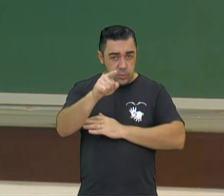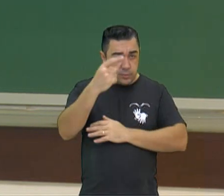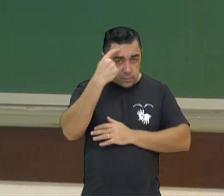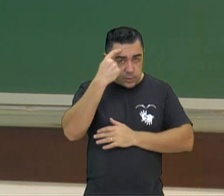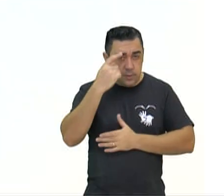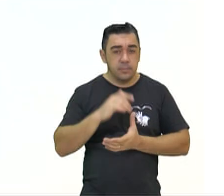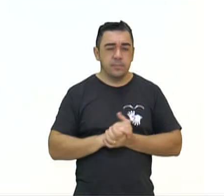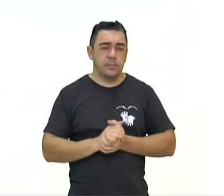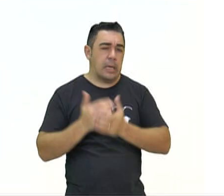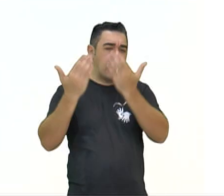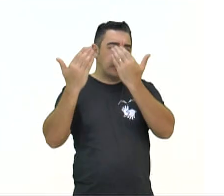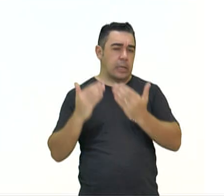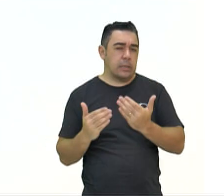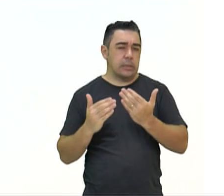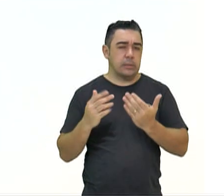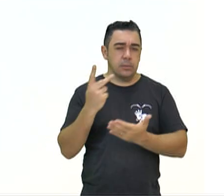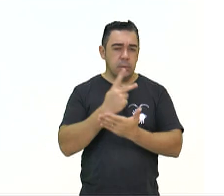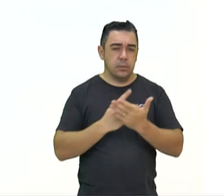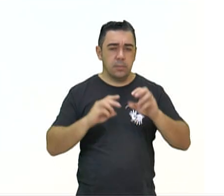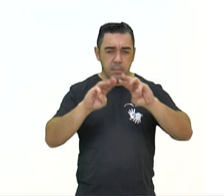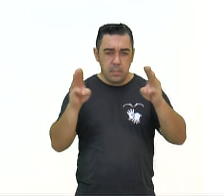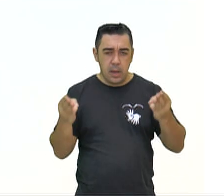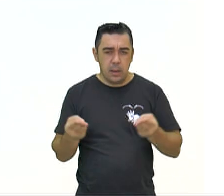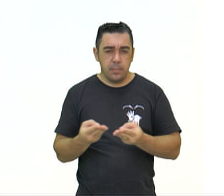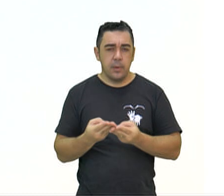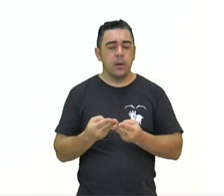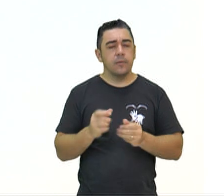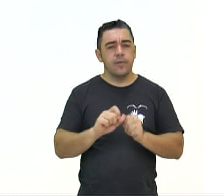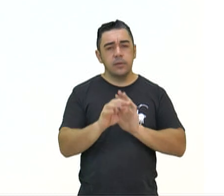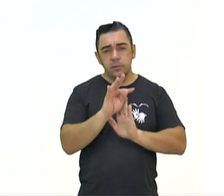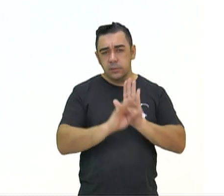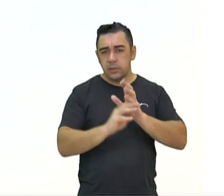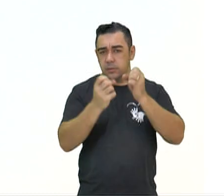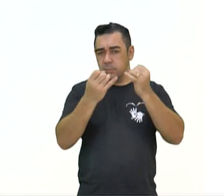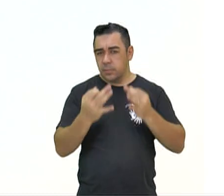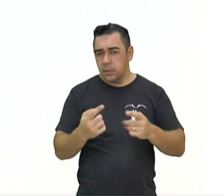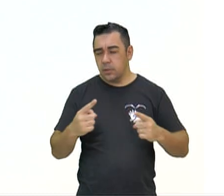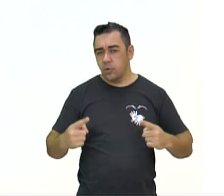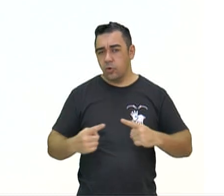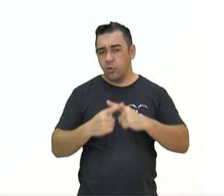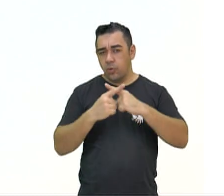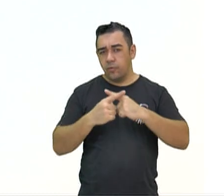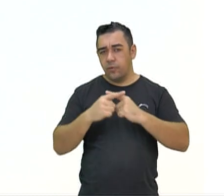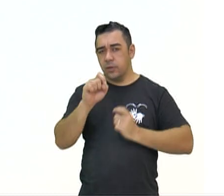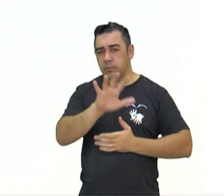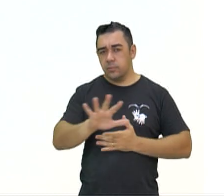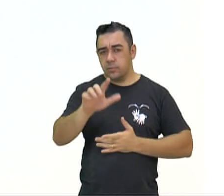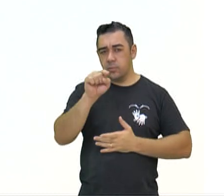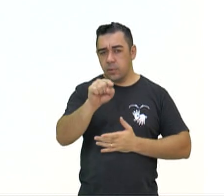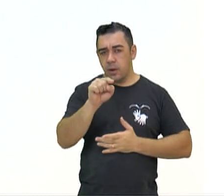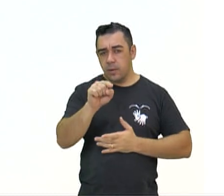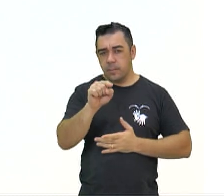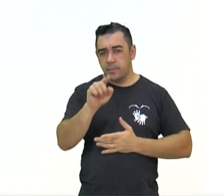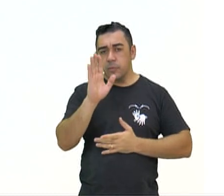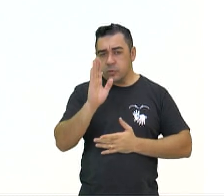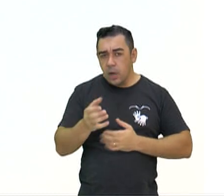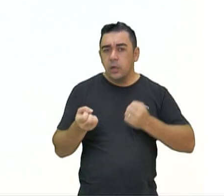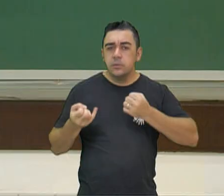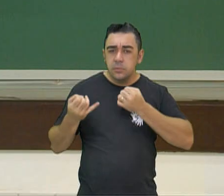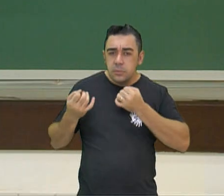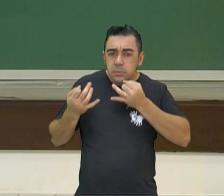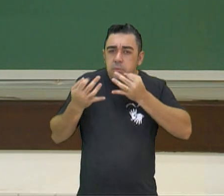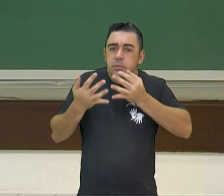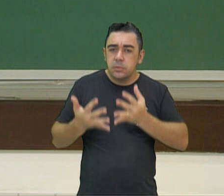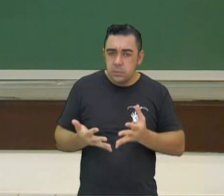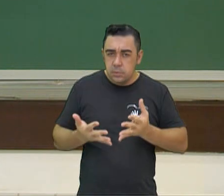pensar. Analise o mapa e depois elabore um texto que explique o conflito nesta região. Eu já vim falando para